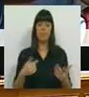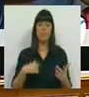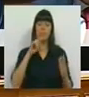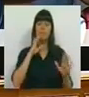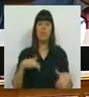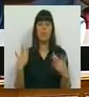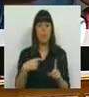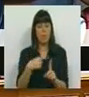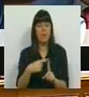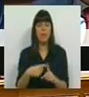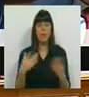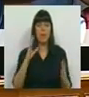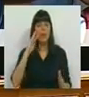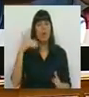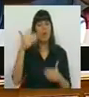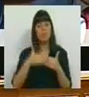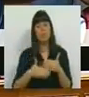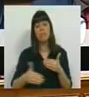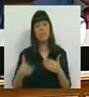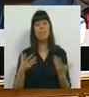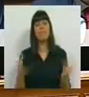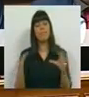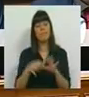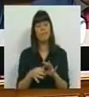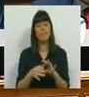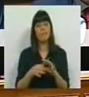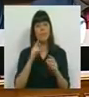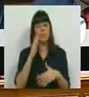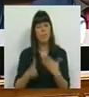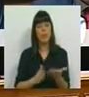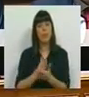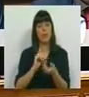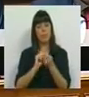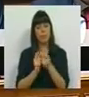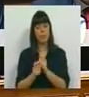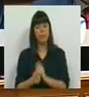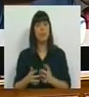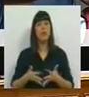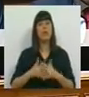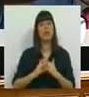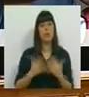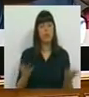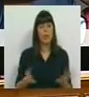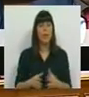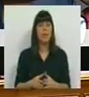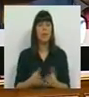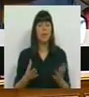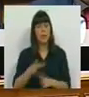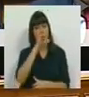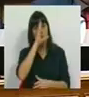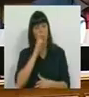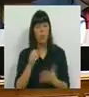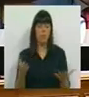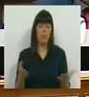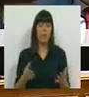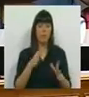podemos beneficiar num futuro próximo para efeitos de continuação de reformas estruturais, e o Governo, de